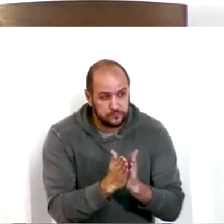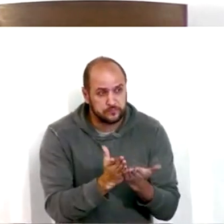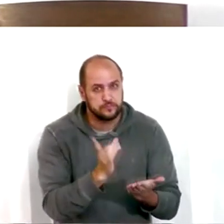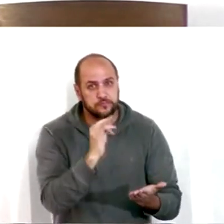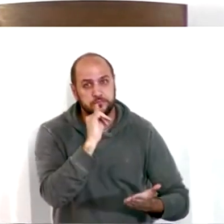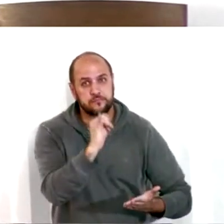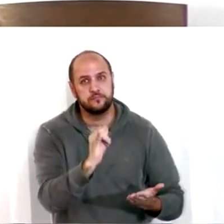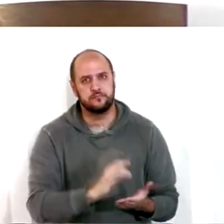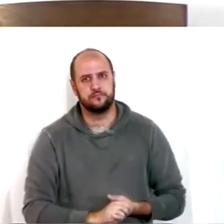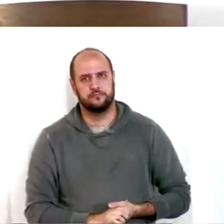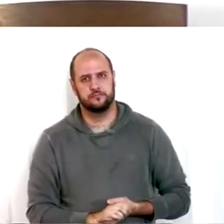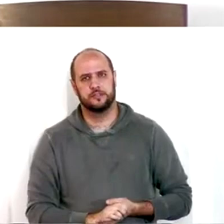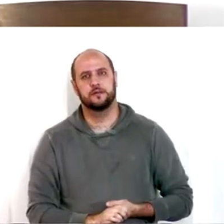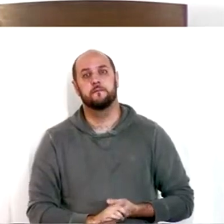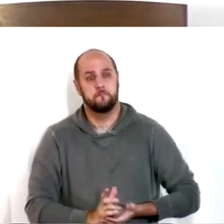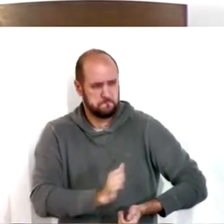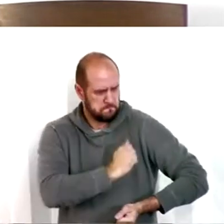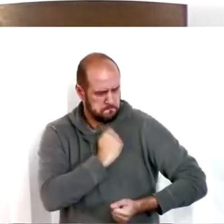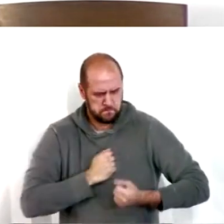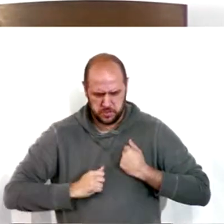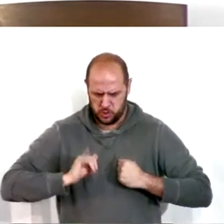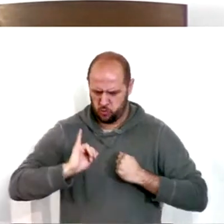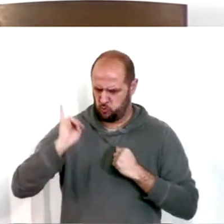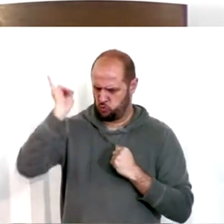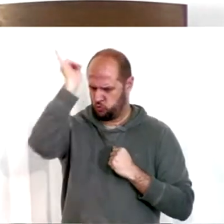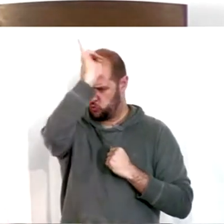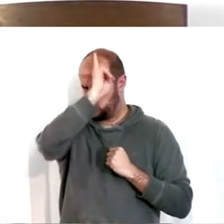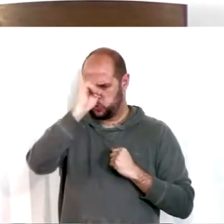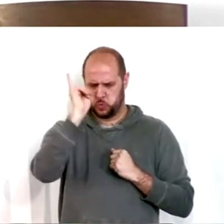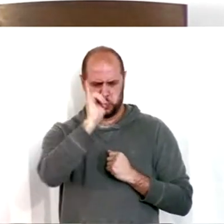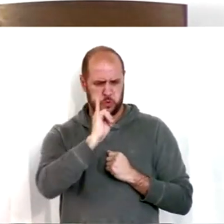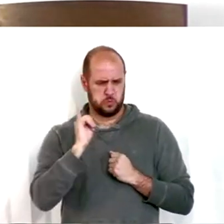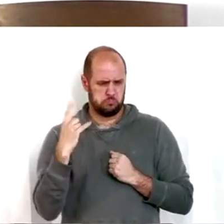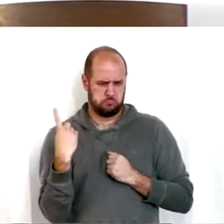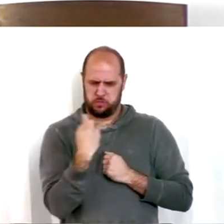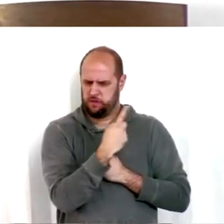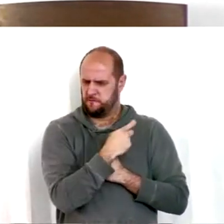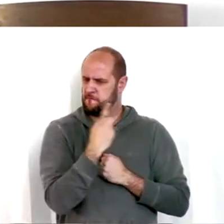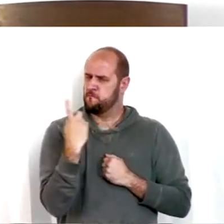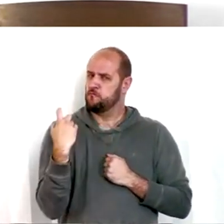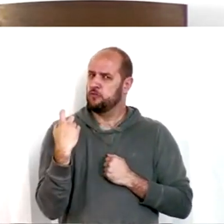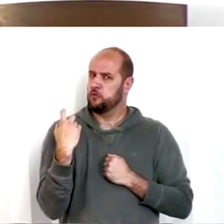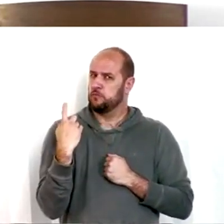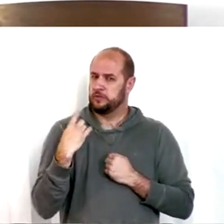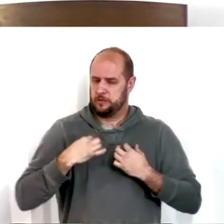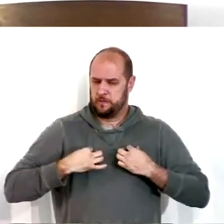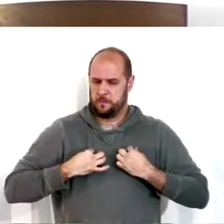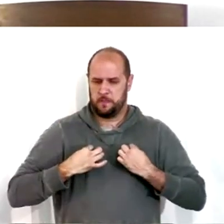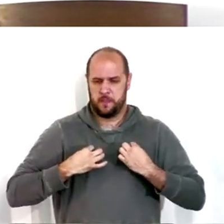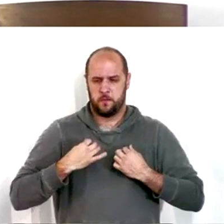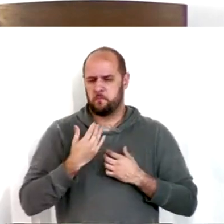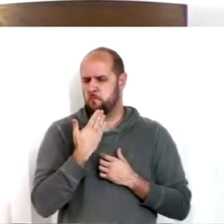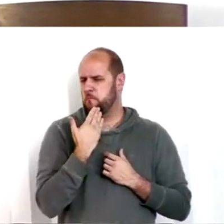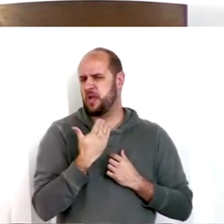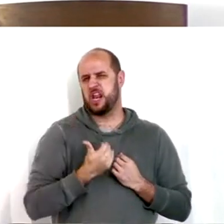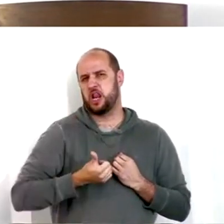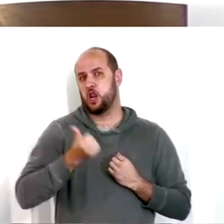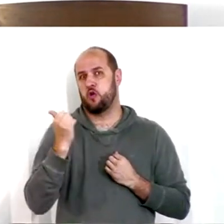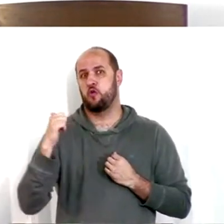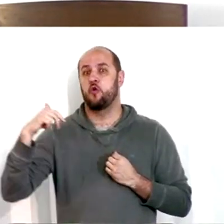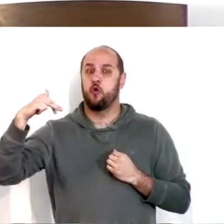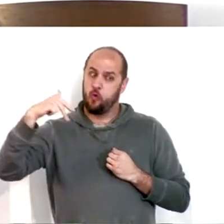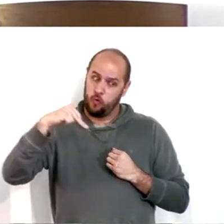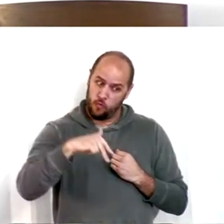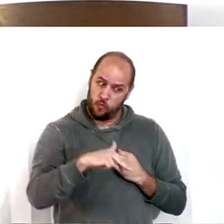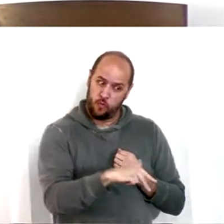diz. Banha-te, unge-te, ou seja, põe o teu melhor perfume, e põe os teus melhores vestidos, e desce